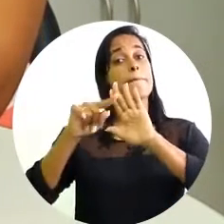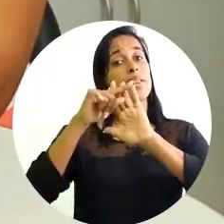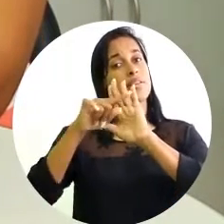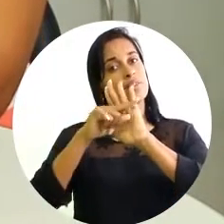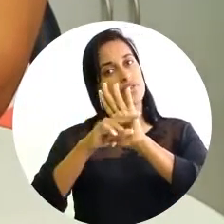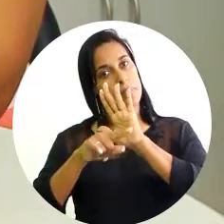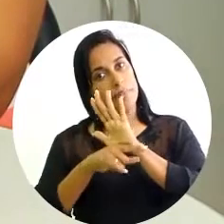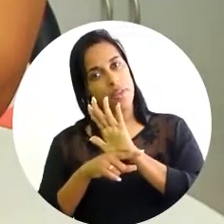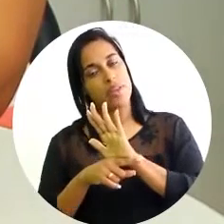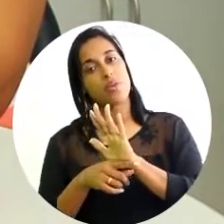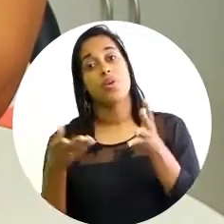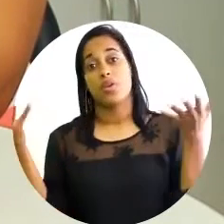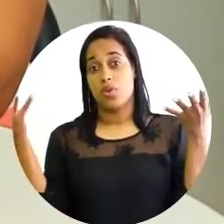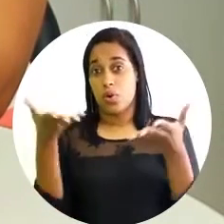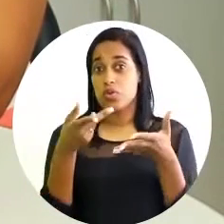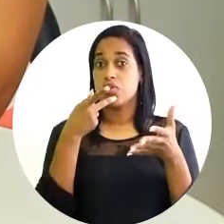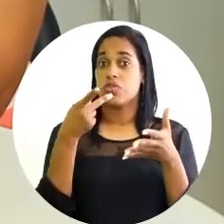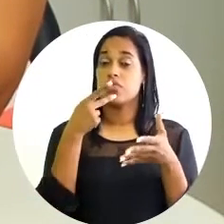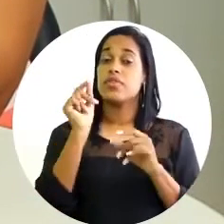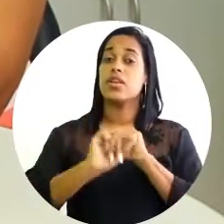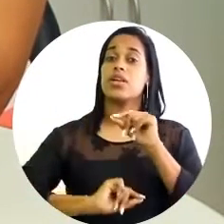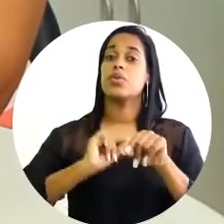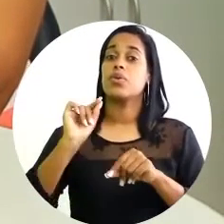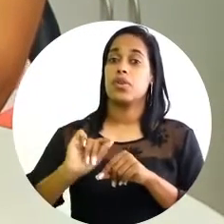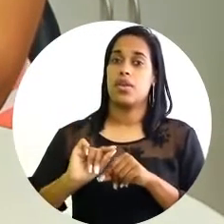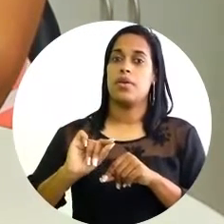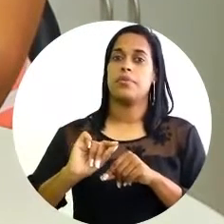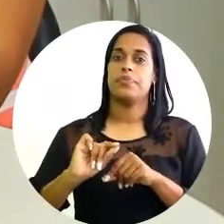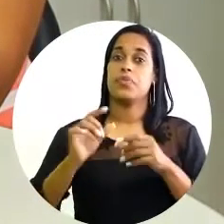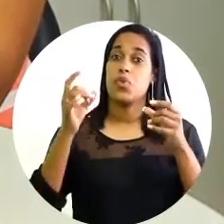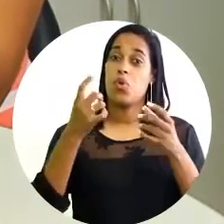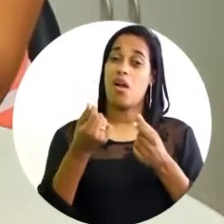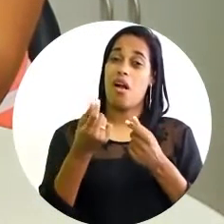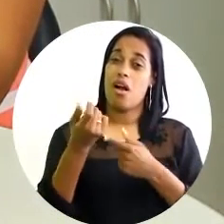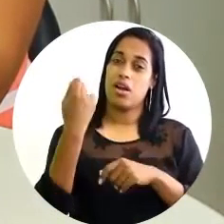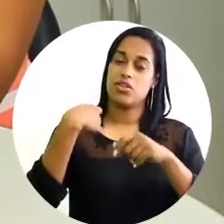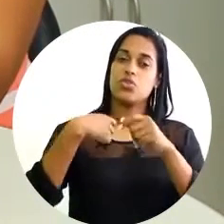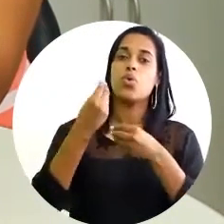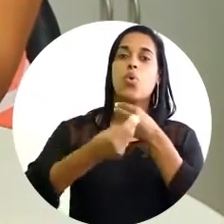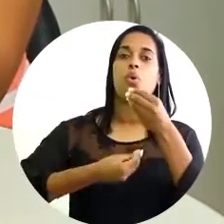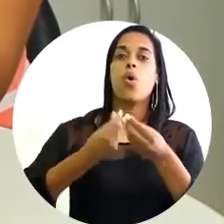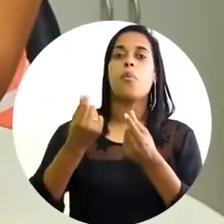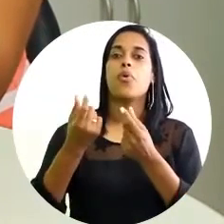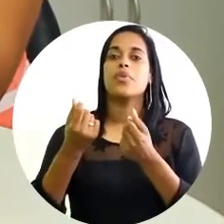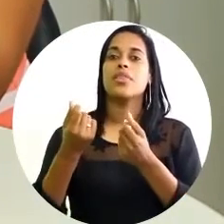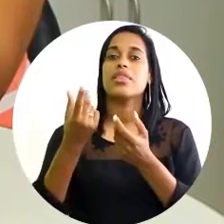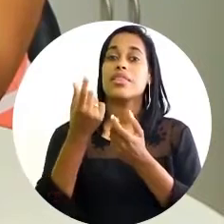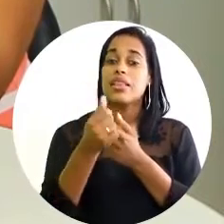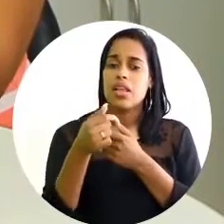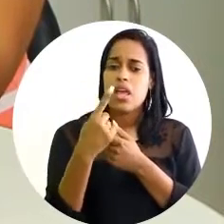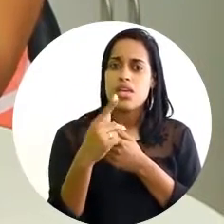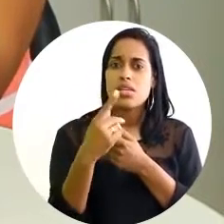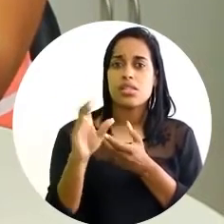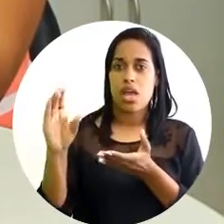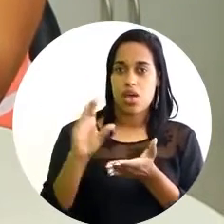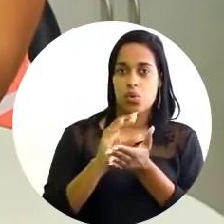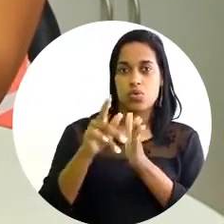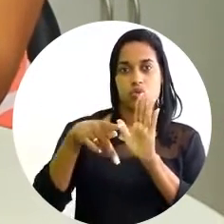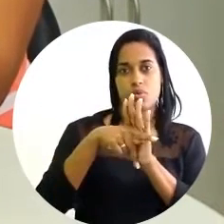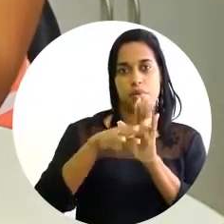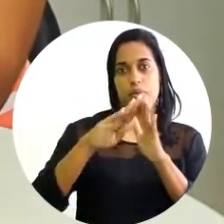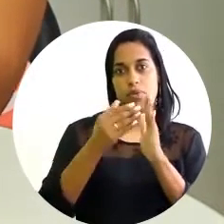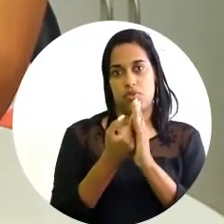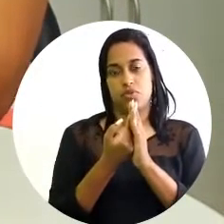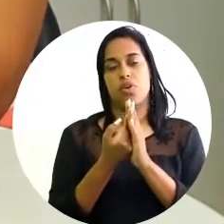do planejamento e hoje nós vamos falar exatamente do gasto. Como gastar o dinheiro, esse recurso que vem